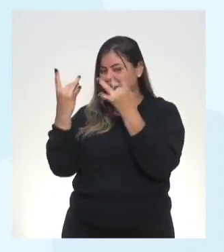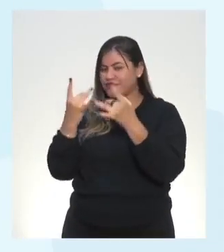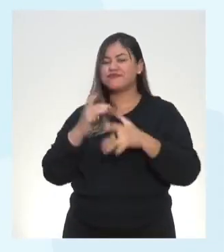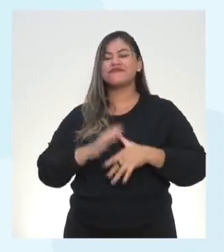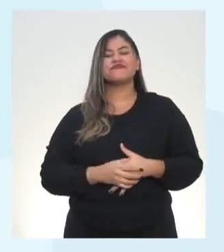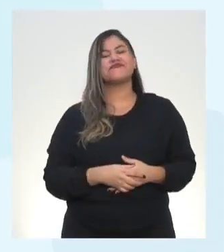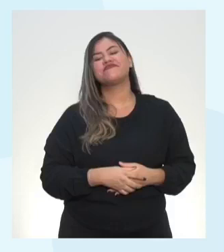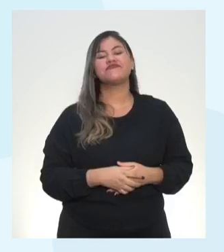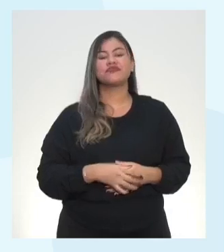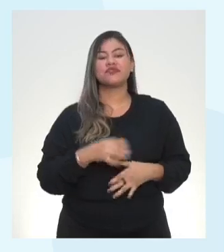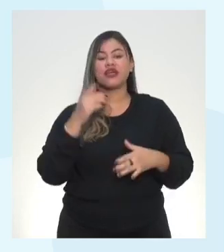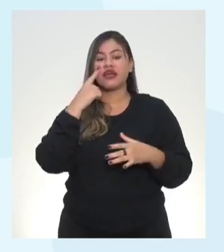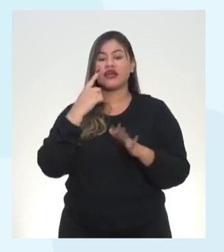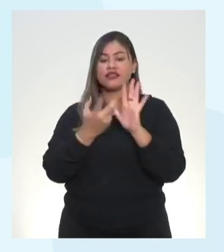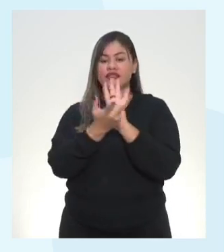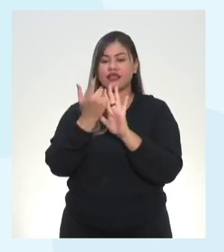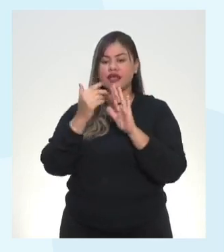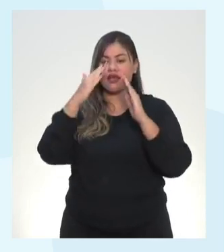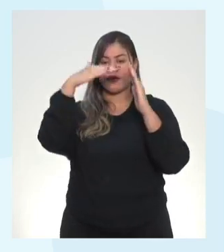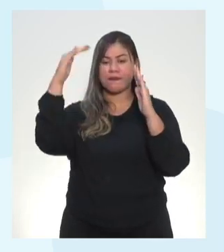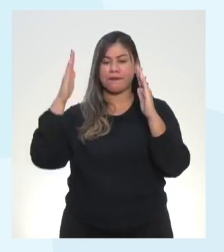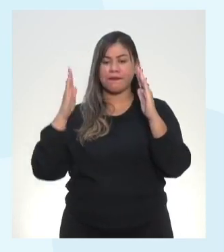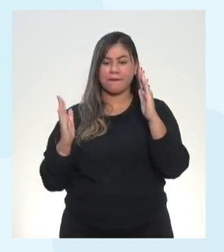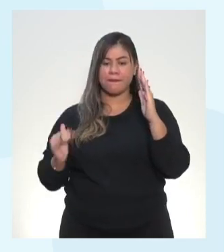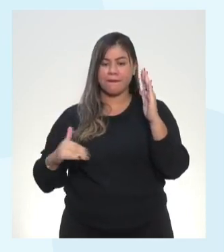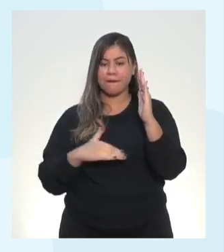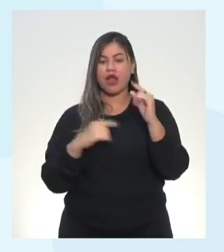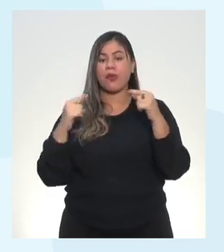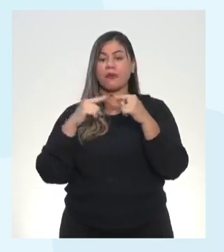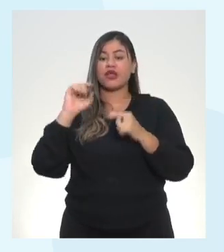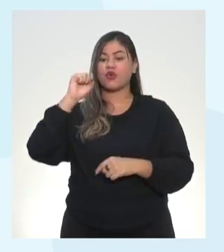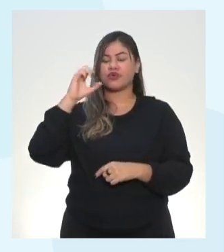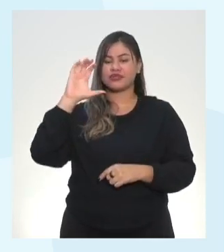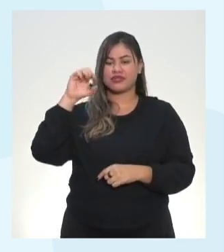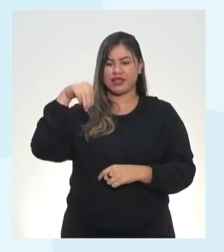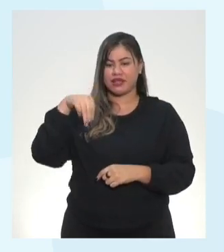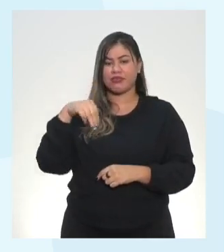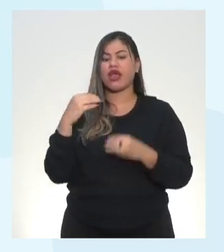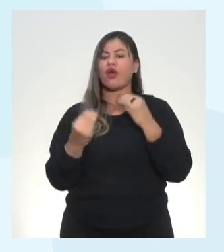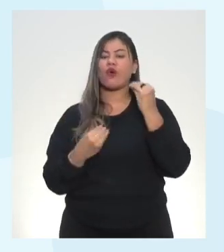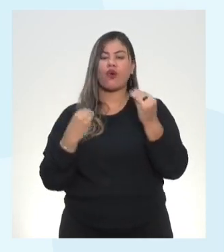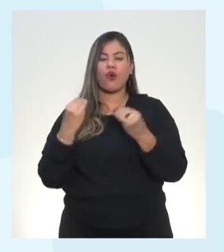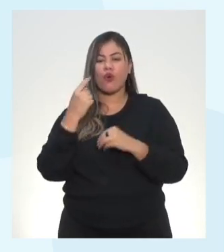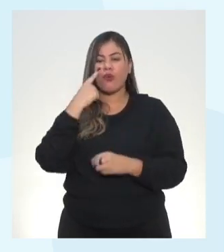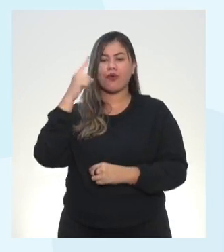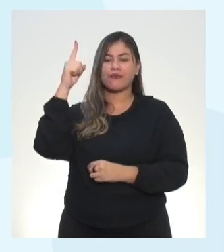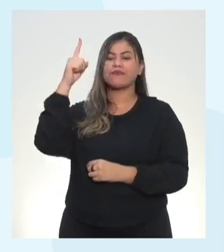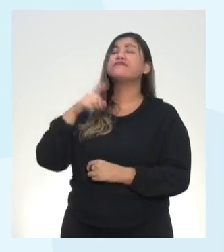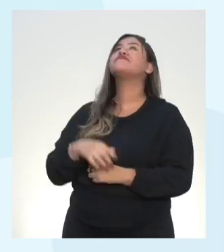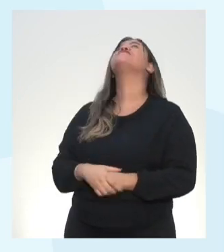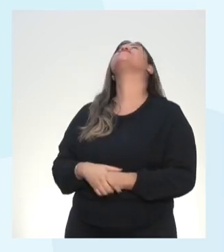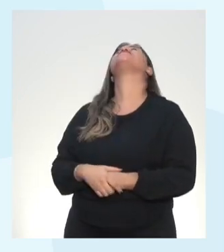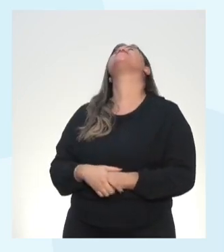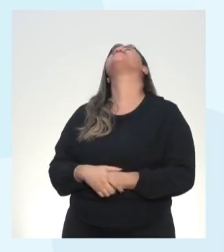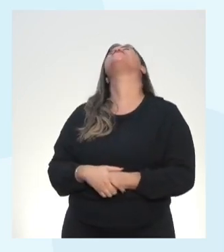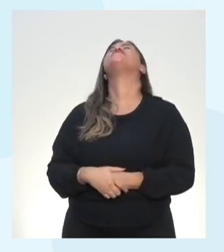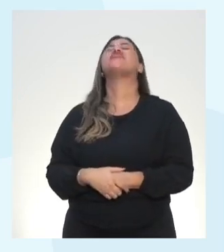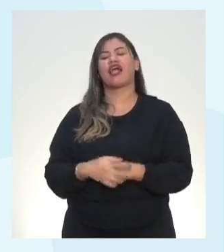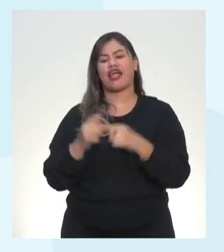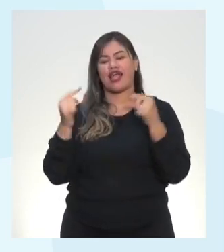de Botucatu, da Escola José Pedretti. Pessoal daqui do Leste 4, Escola Orlandi. Pessoal da Leste 5,